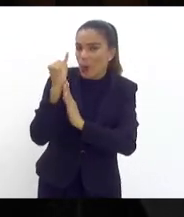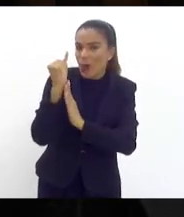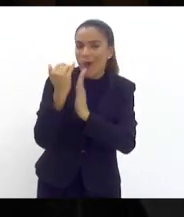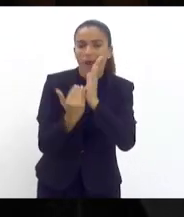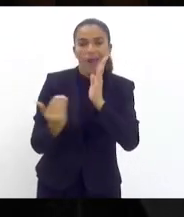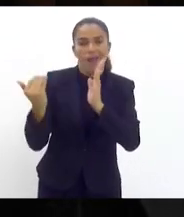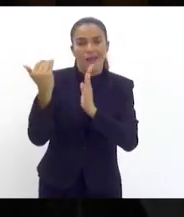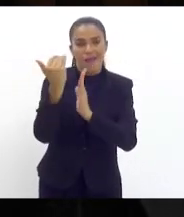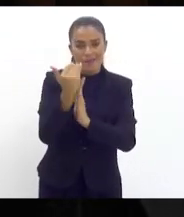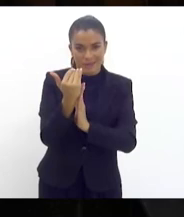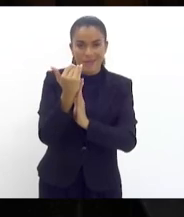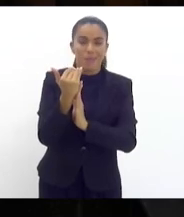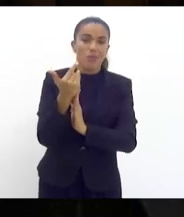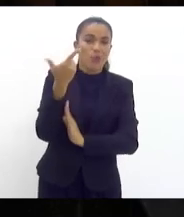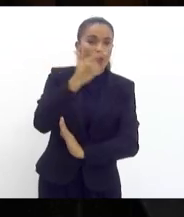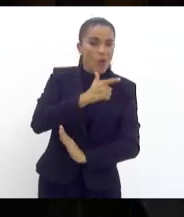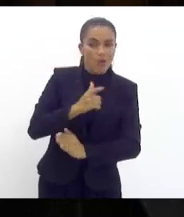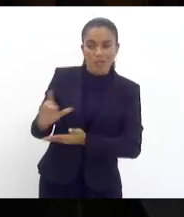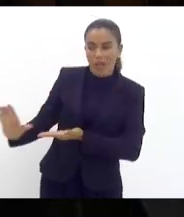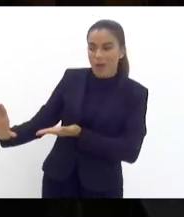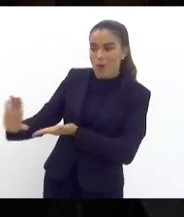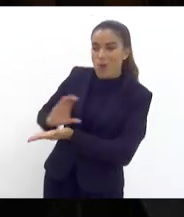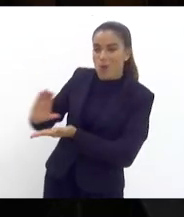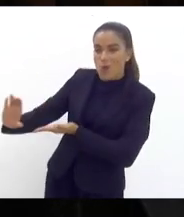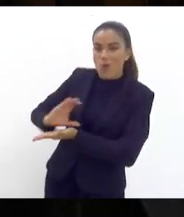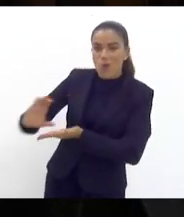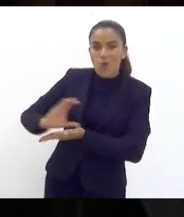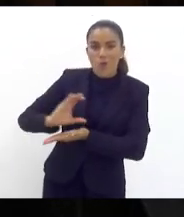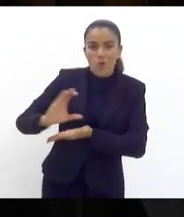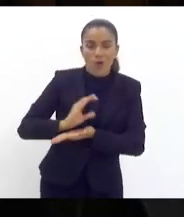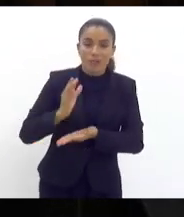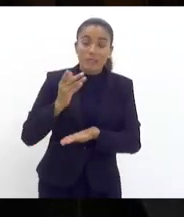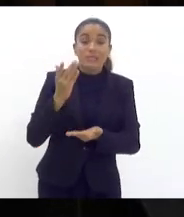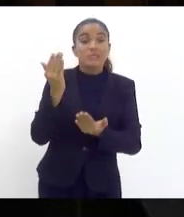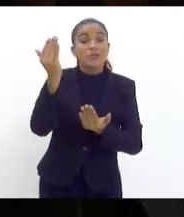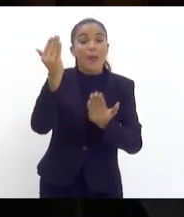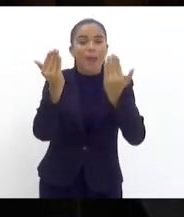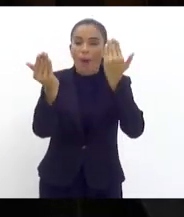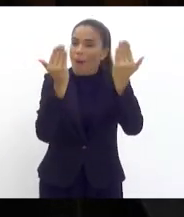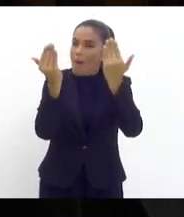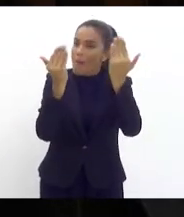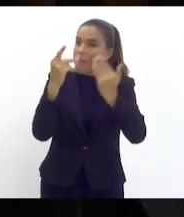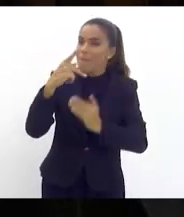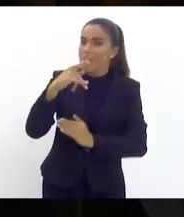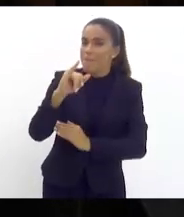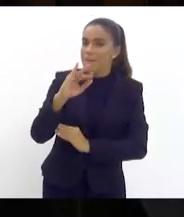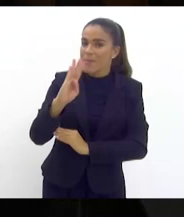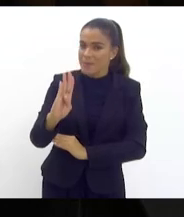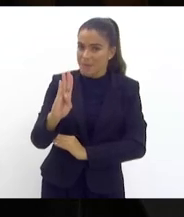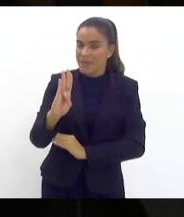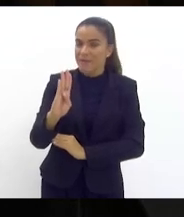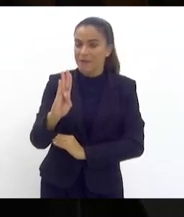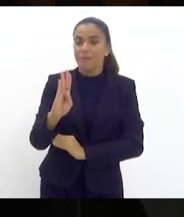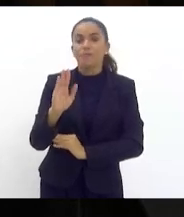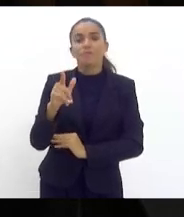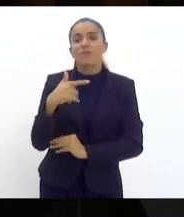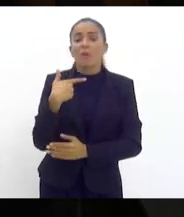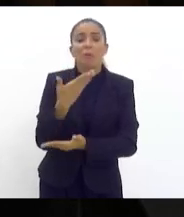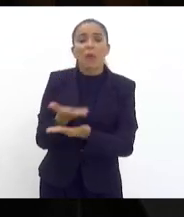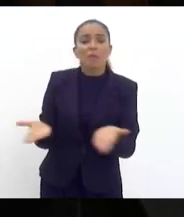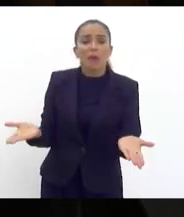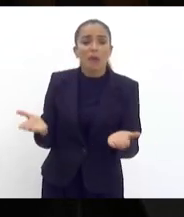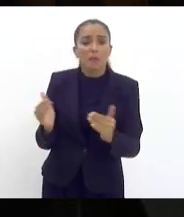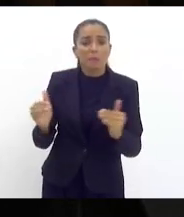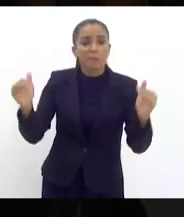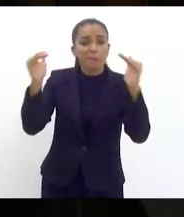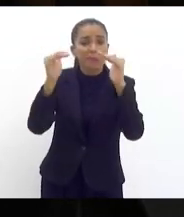seus crescimentos, medidos pelo PIB, pelo Produto Interno Bruto, vão perder a sua soberania,